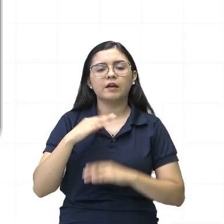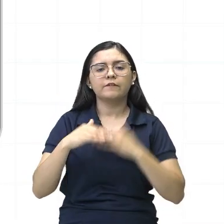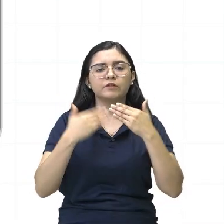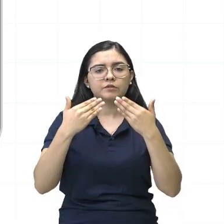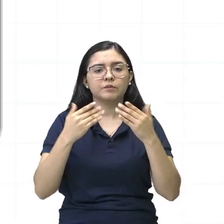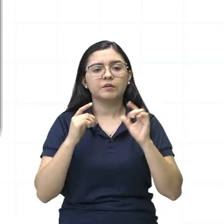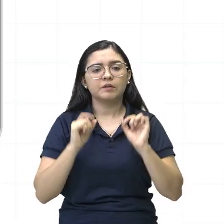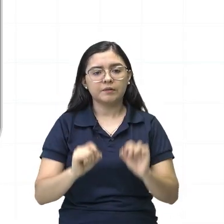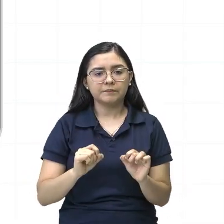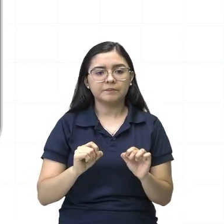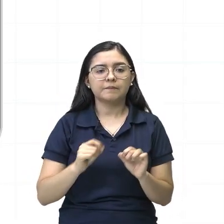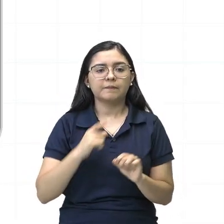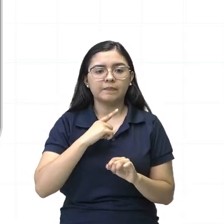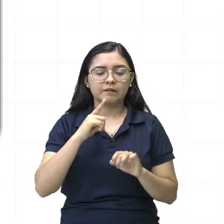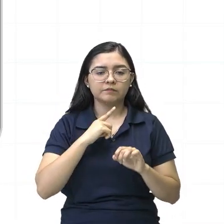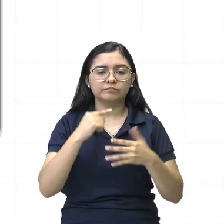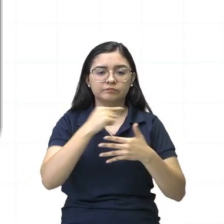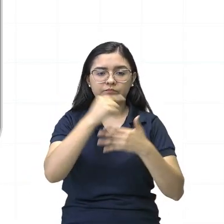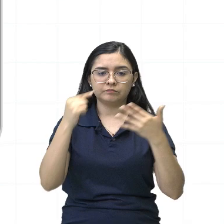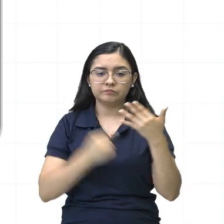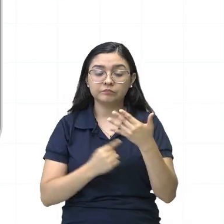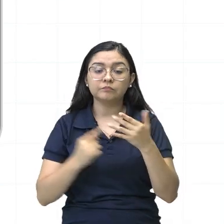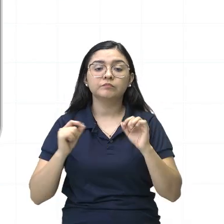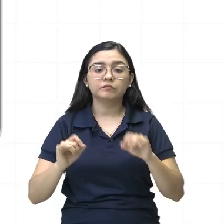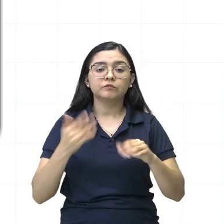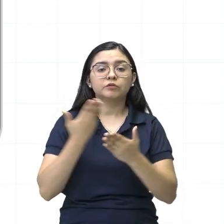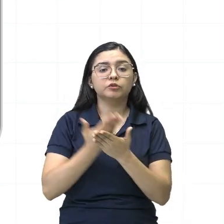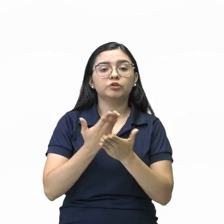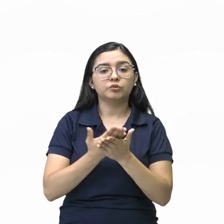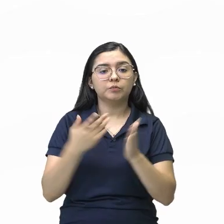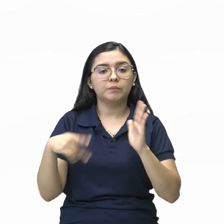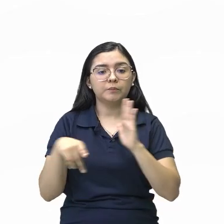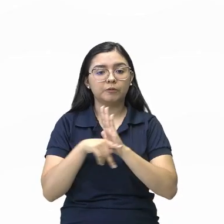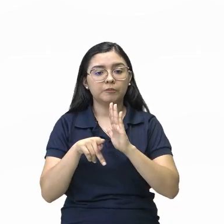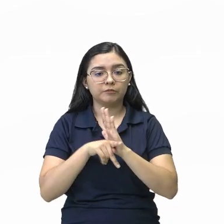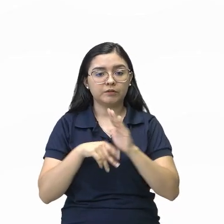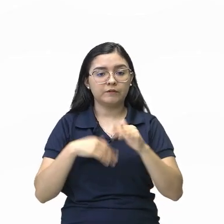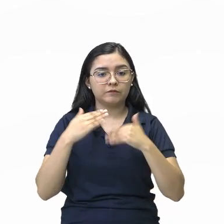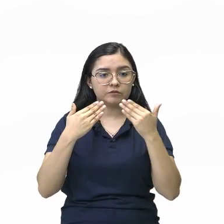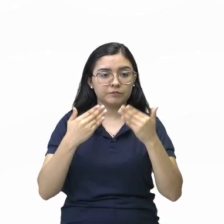evolução através de ferramentas de estudo da evolução.